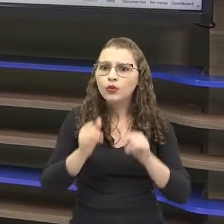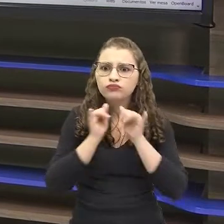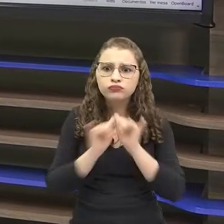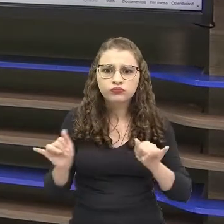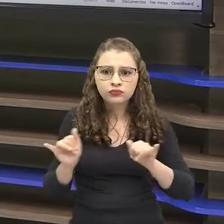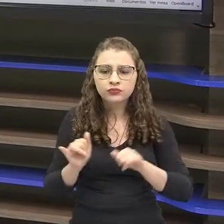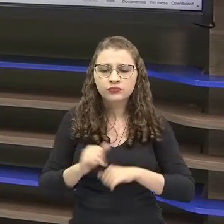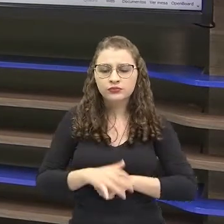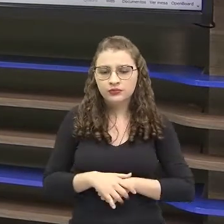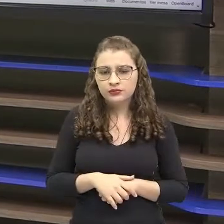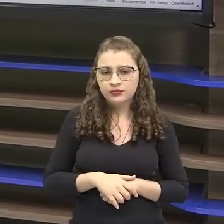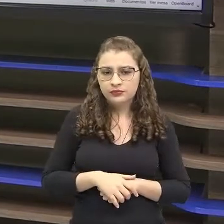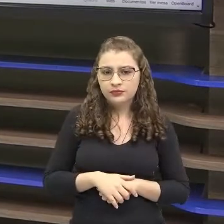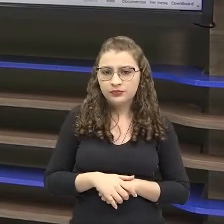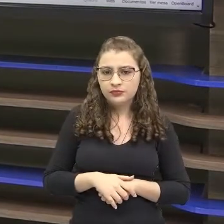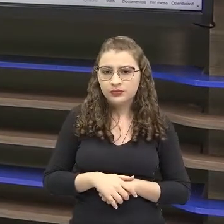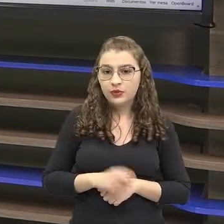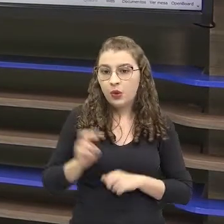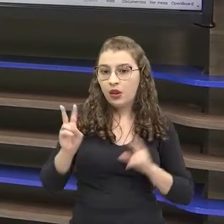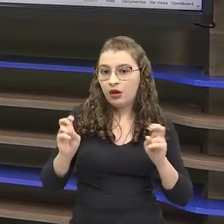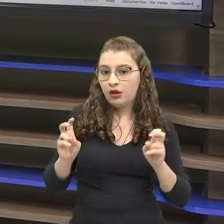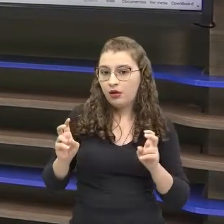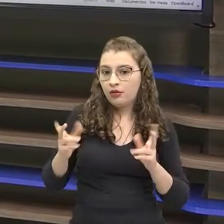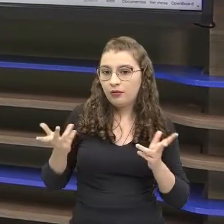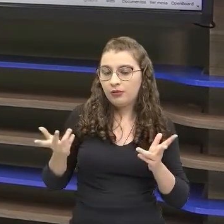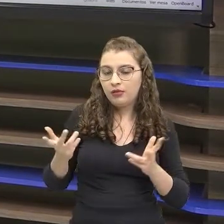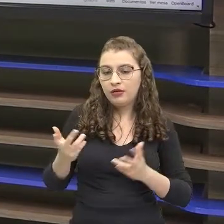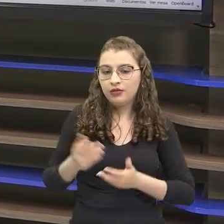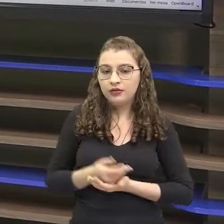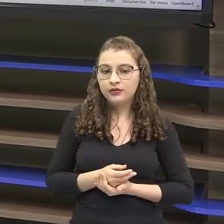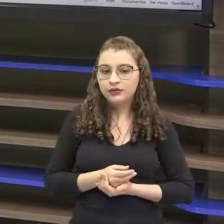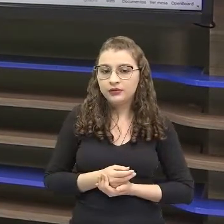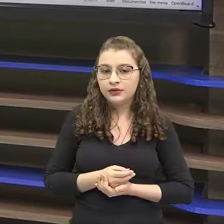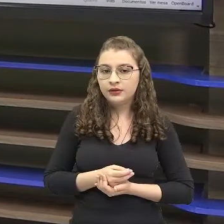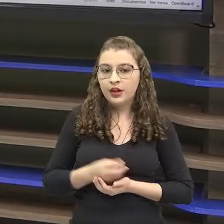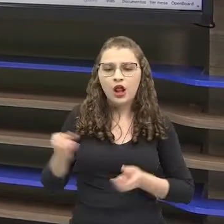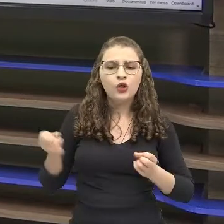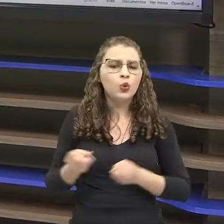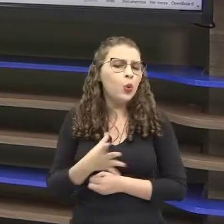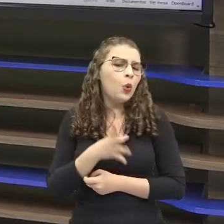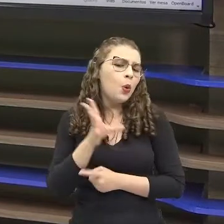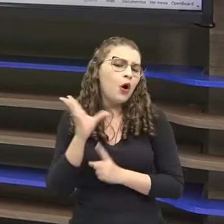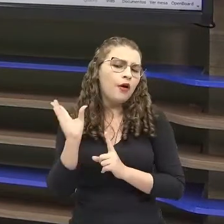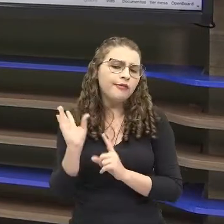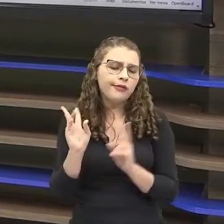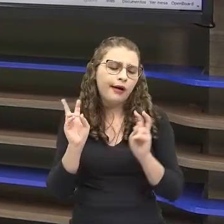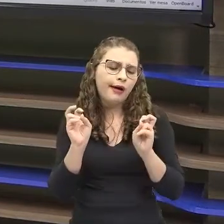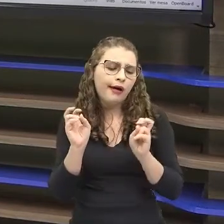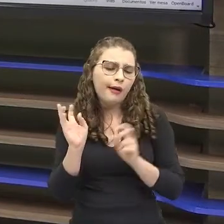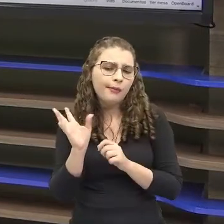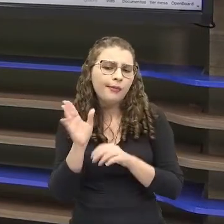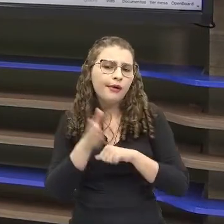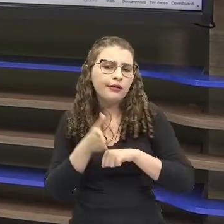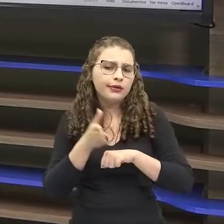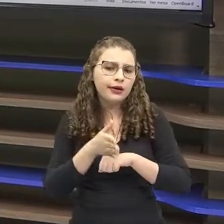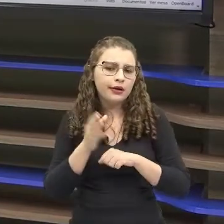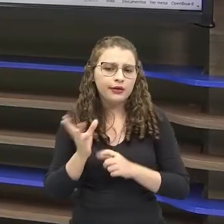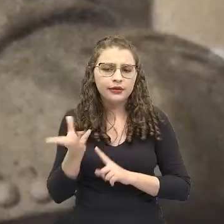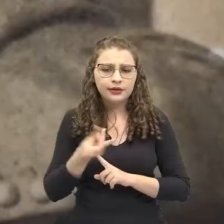essa polêmica, sobre o que ele escreveu a respeito dessa nova arte moderna, segundo ele. Olha